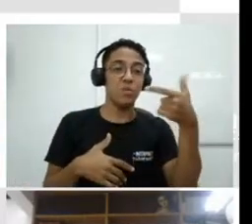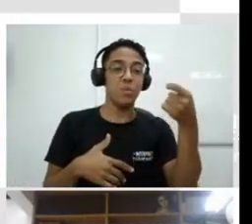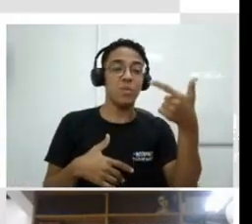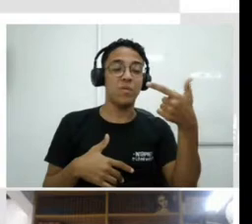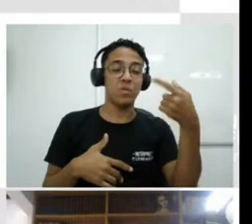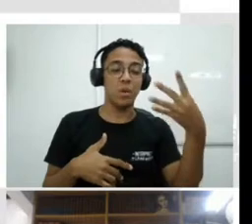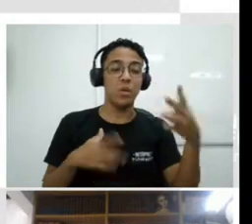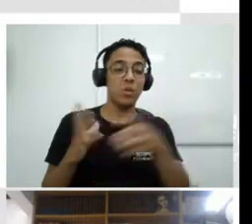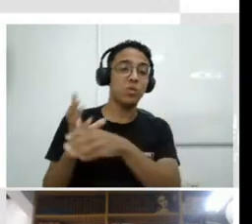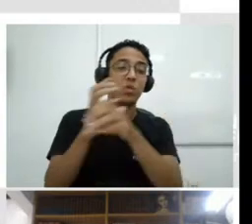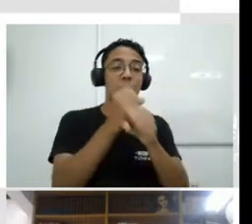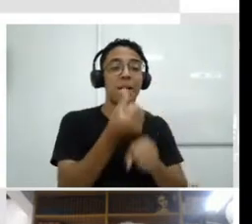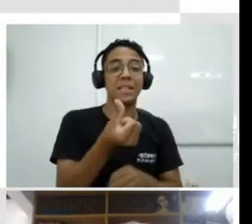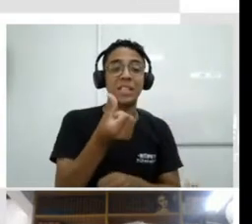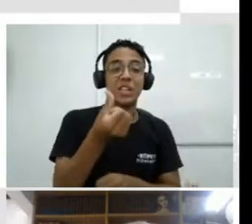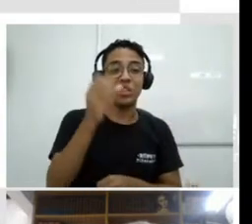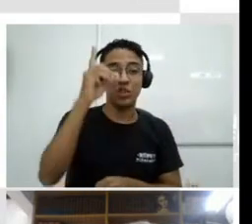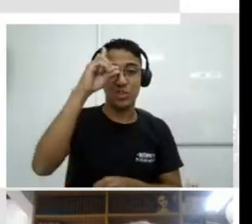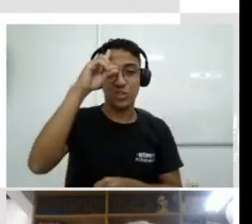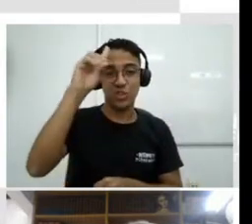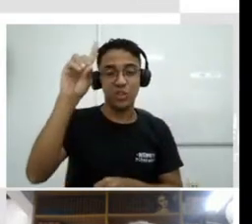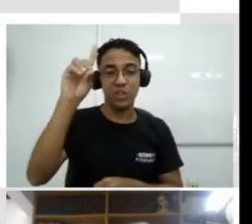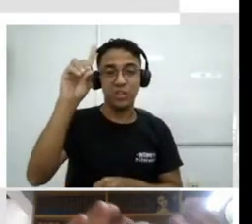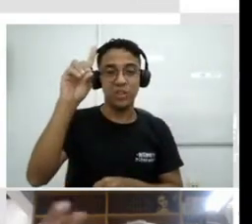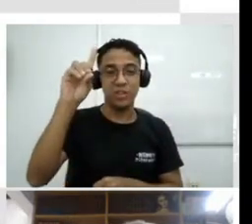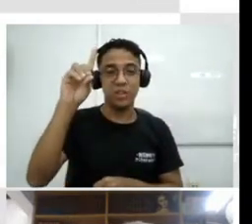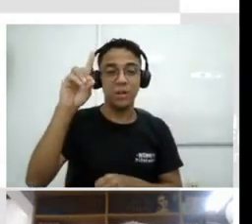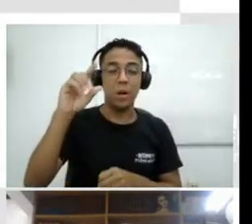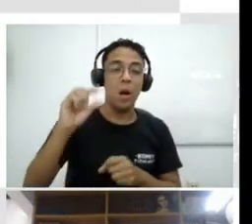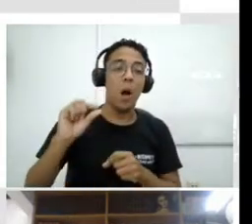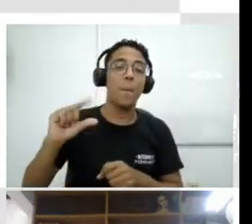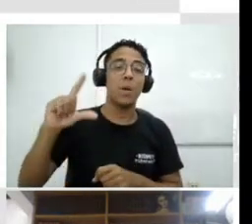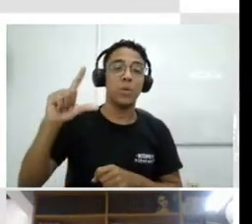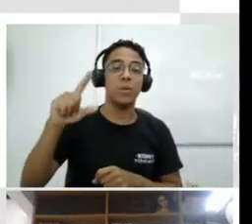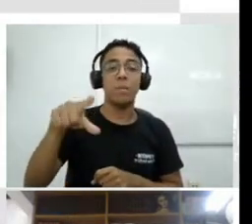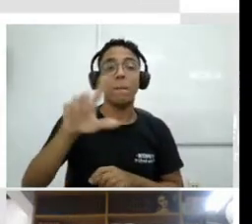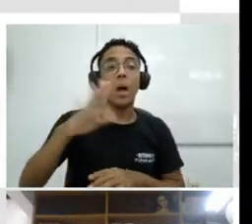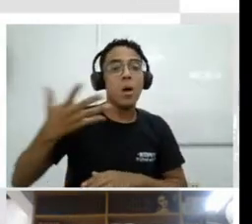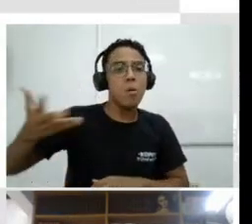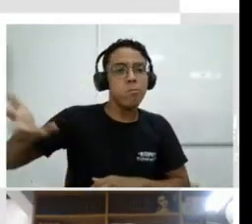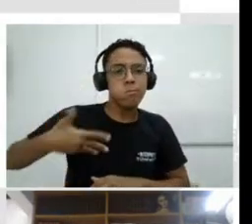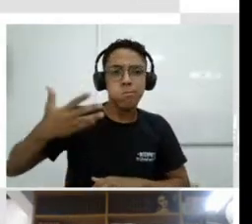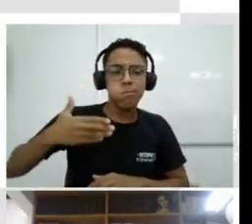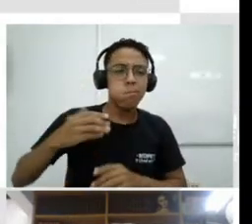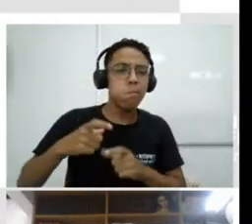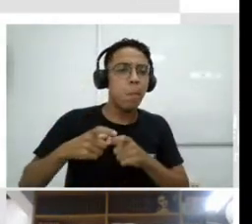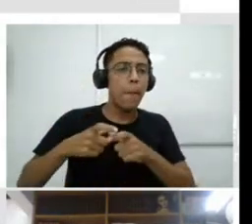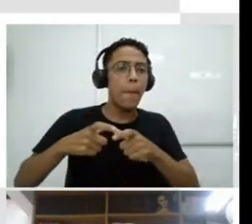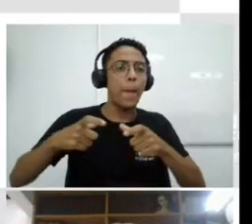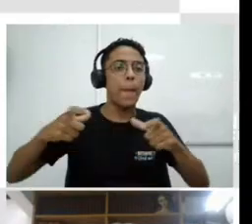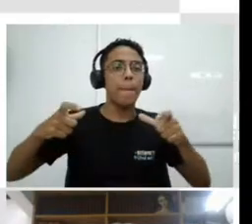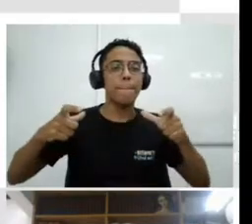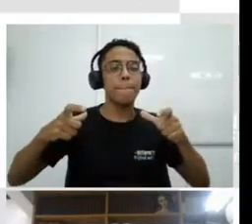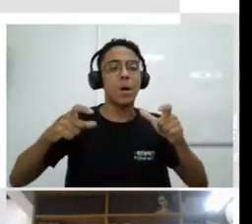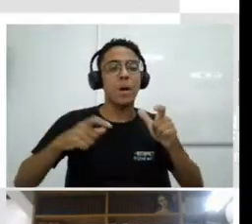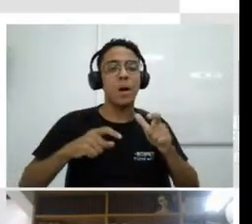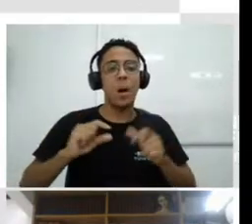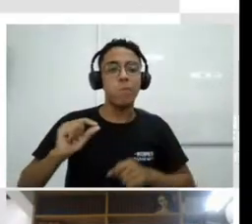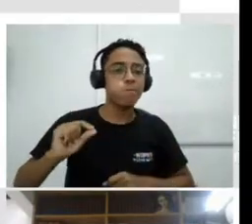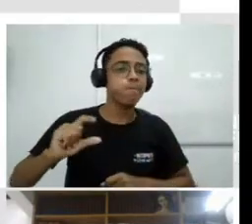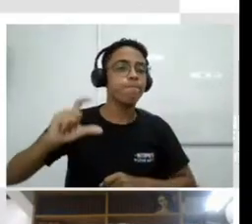média global de mais de 2 graus Celsius. Portanto, a aceleração do aquecimento é essa que vocês têm aqui, né? De 1850